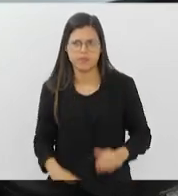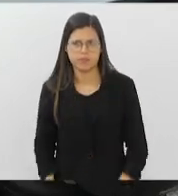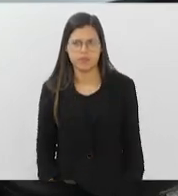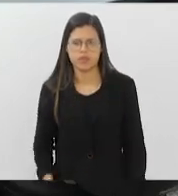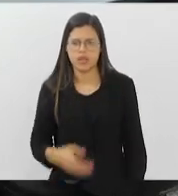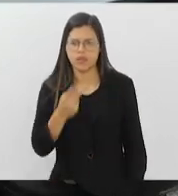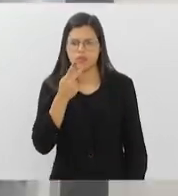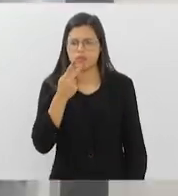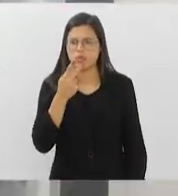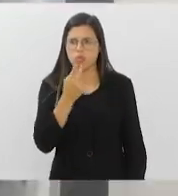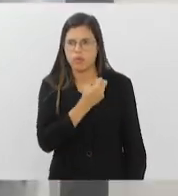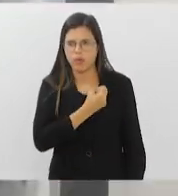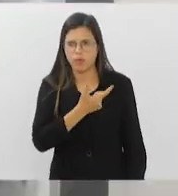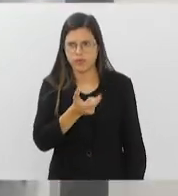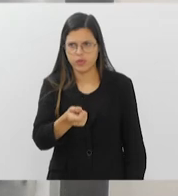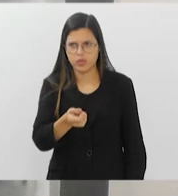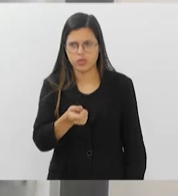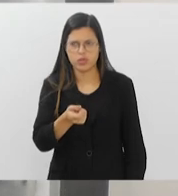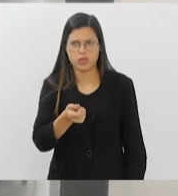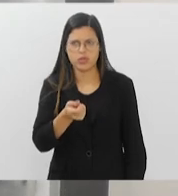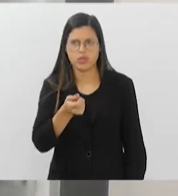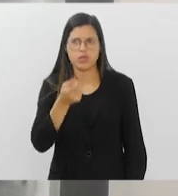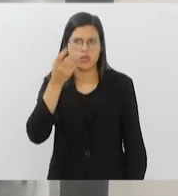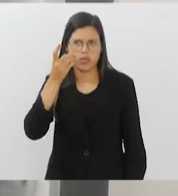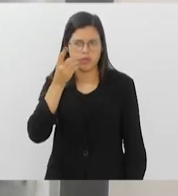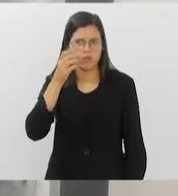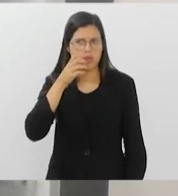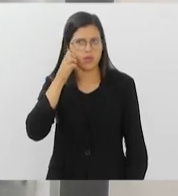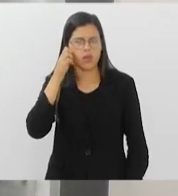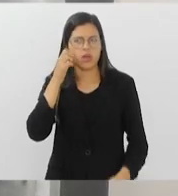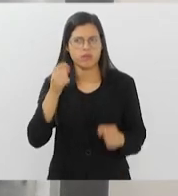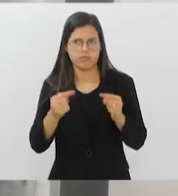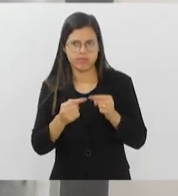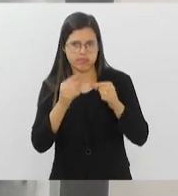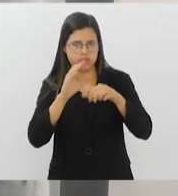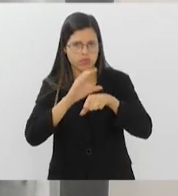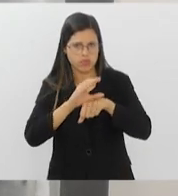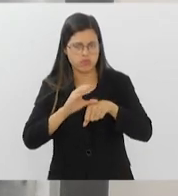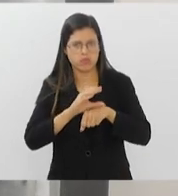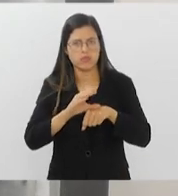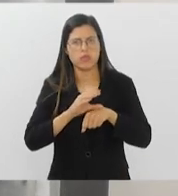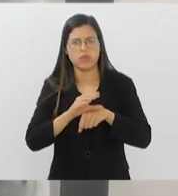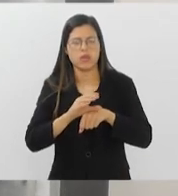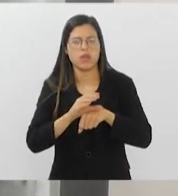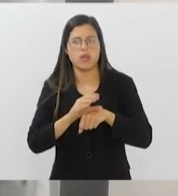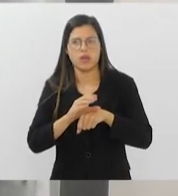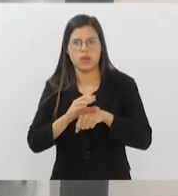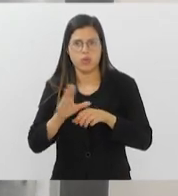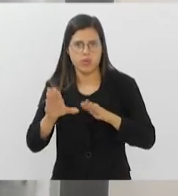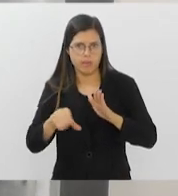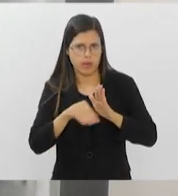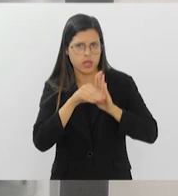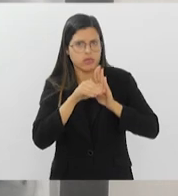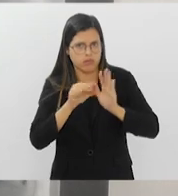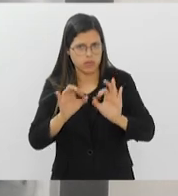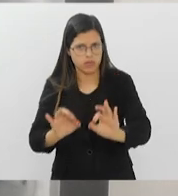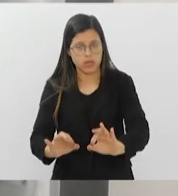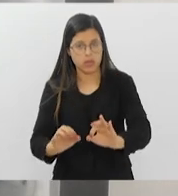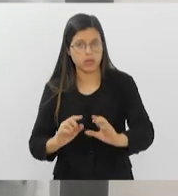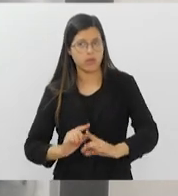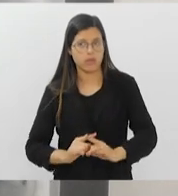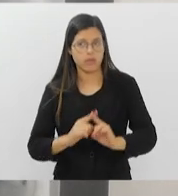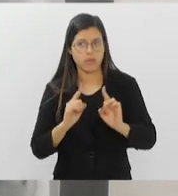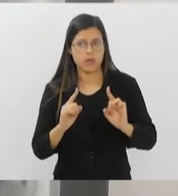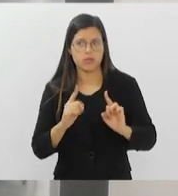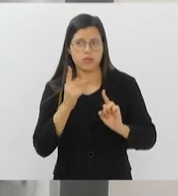20? Estou falando do 20. A deputada Élica deu parecer pela constitucionalidade com emenda, parecer correto. A questão é que eu